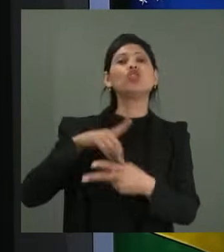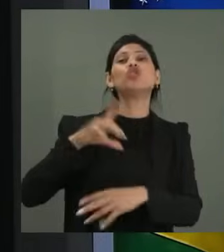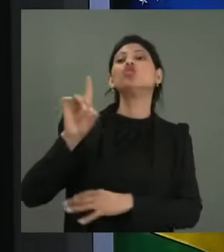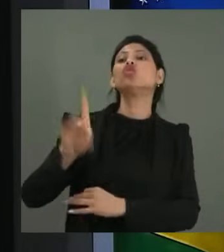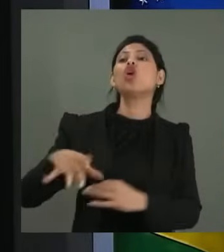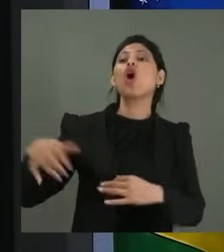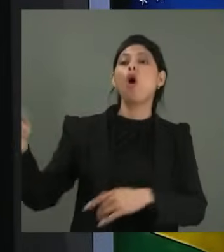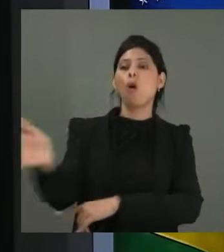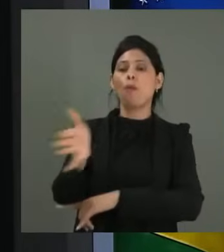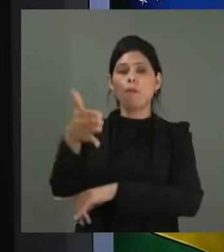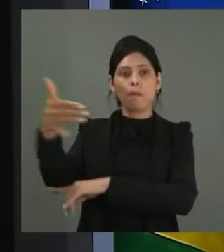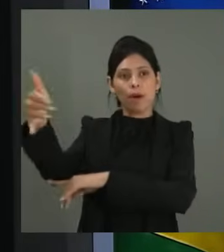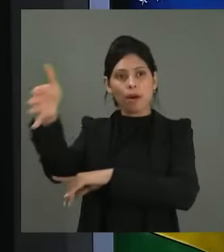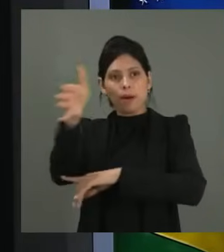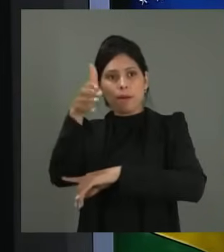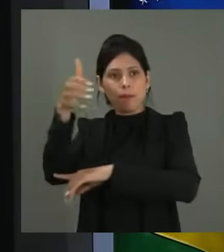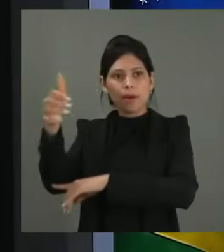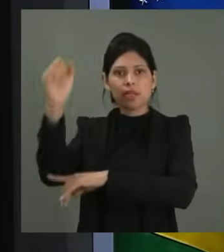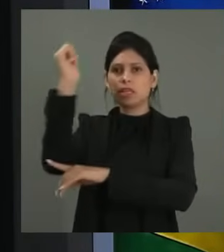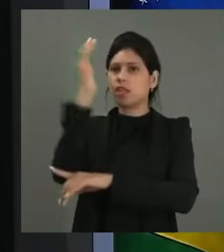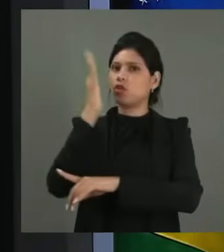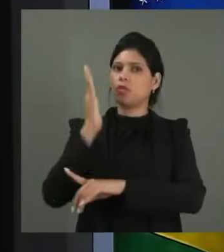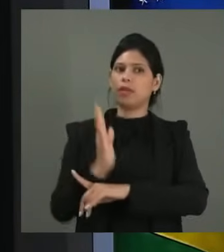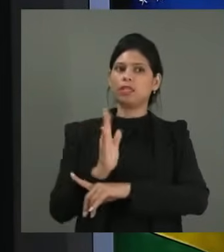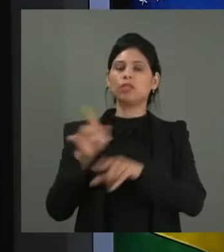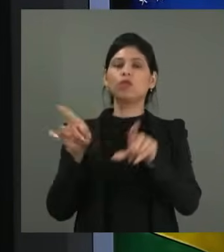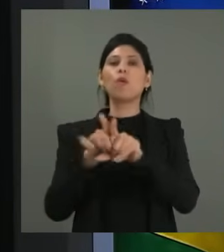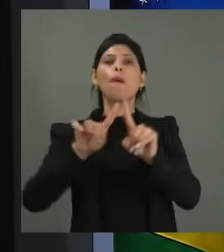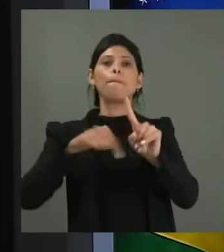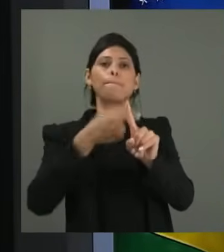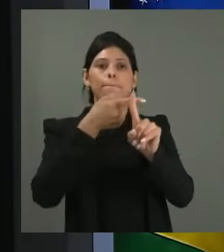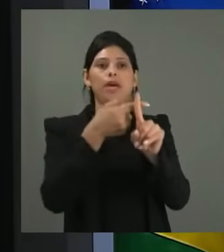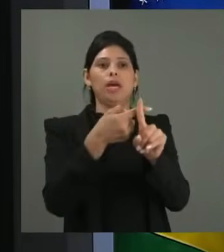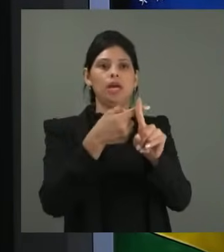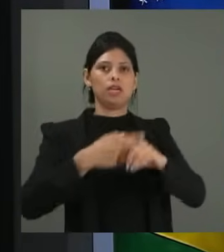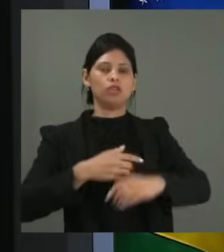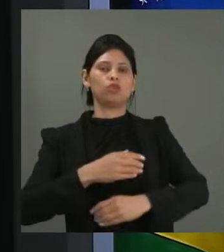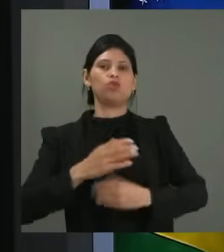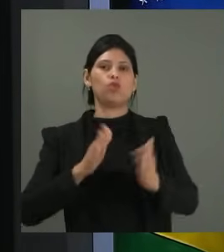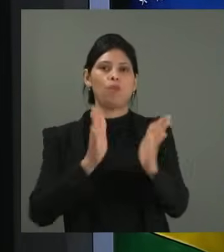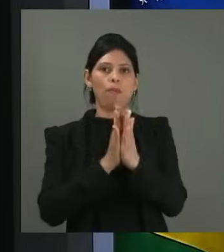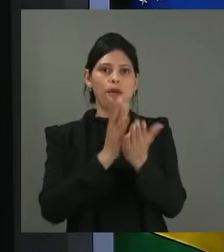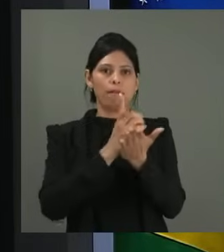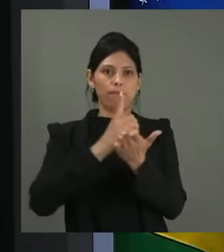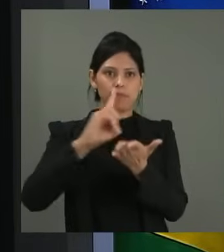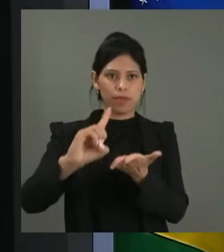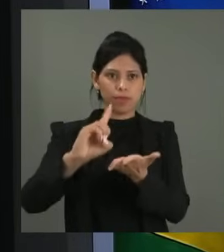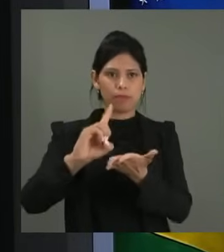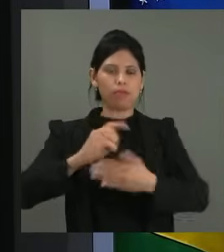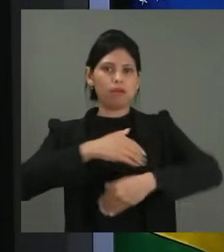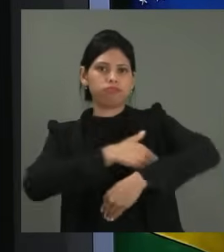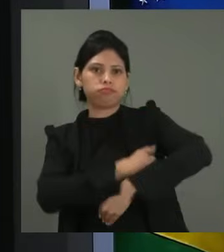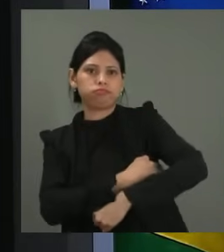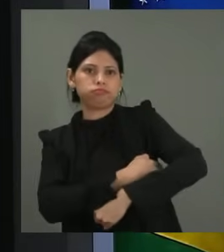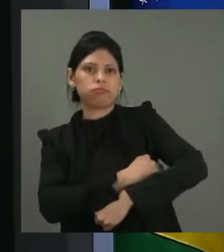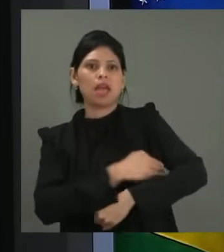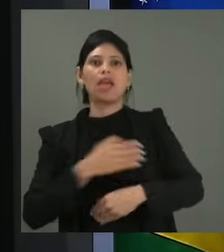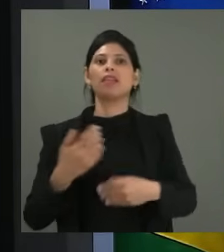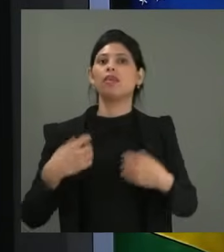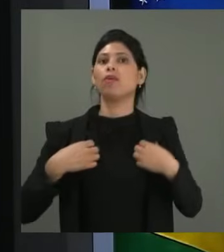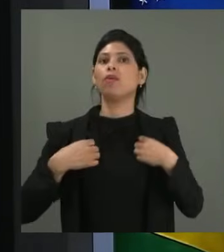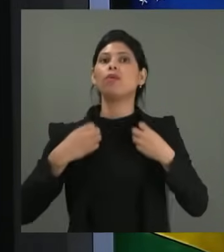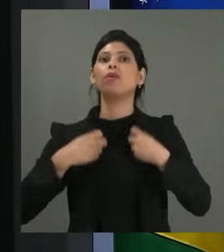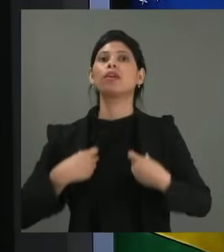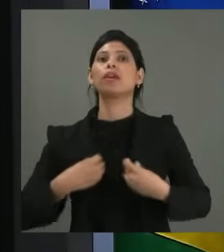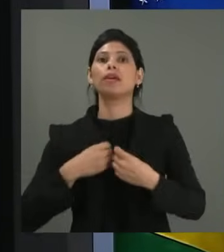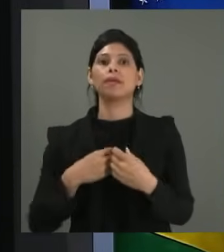uma bandeira do Brasil e uma Bíblia. Pessoas, senhor presidente, como